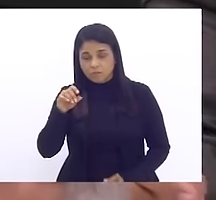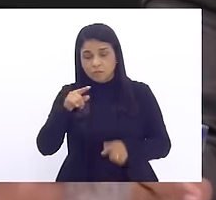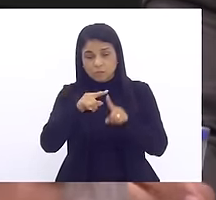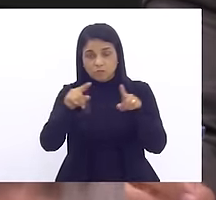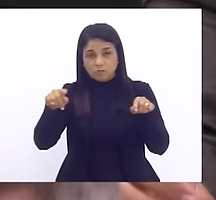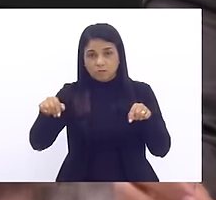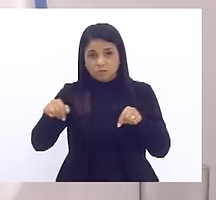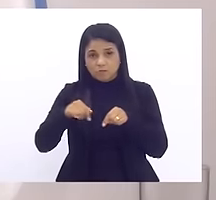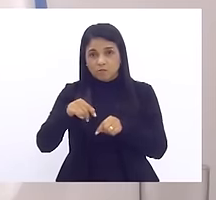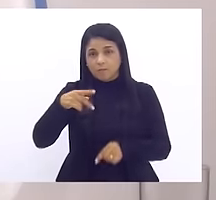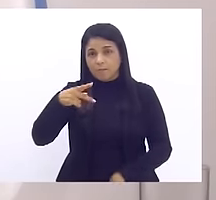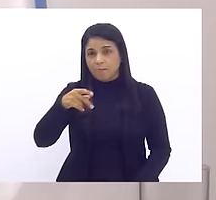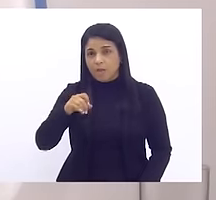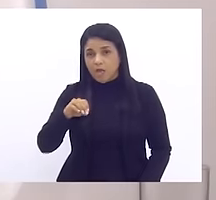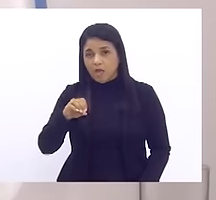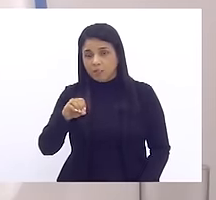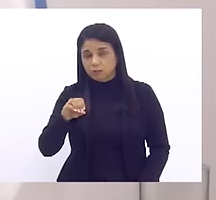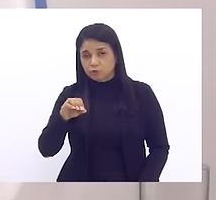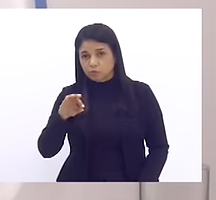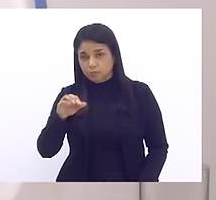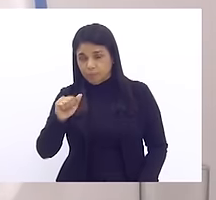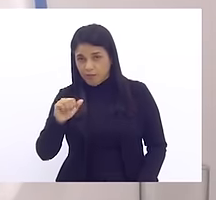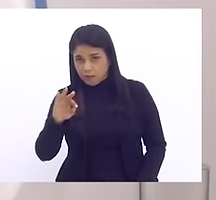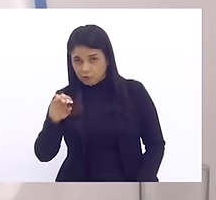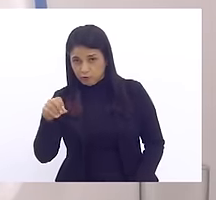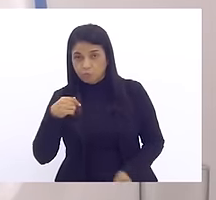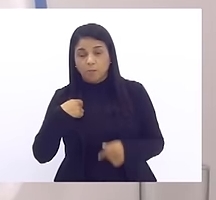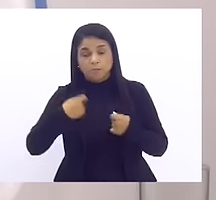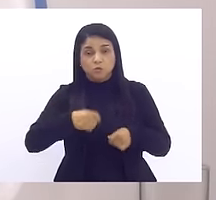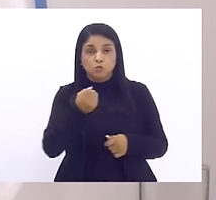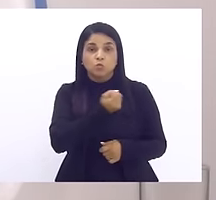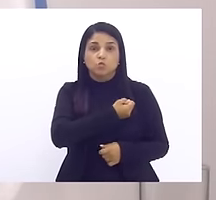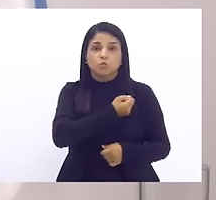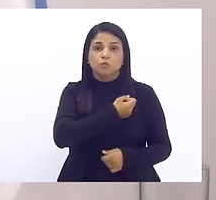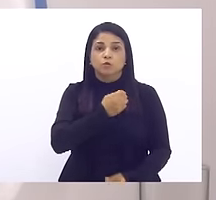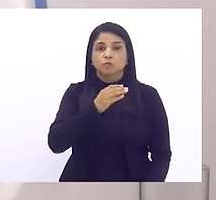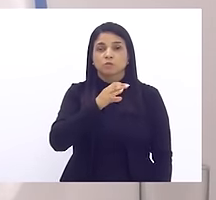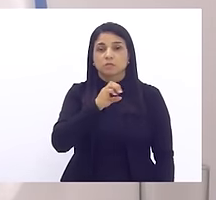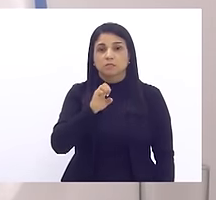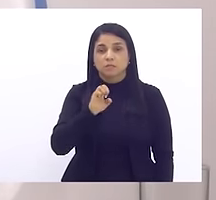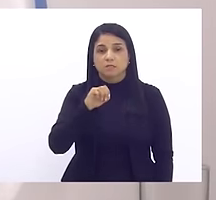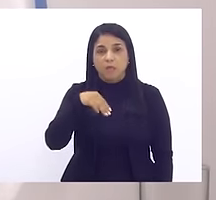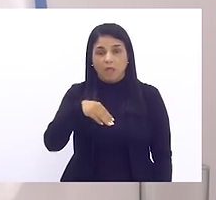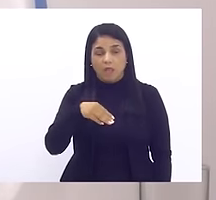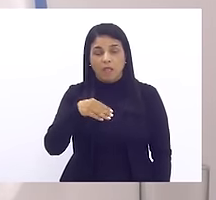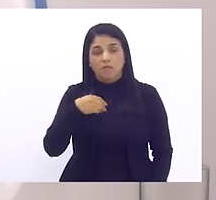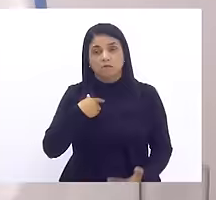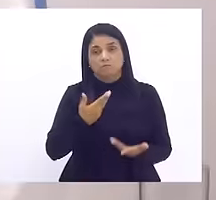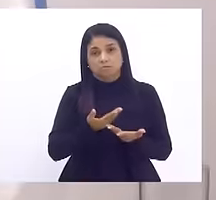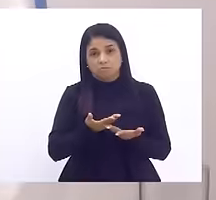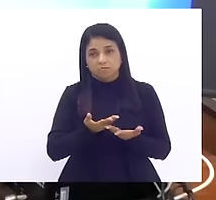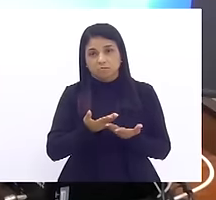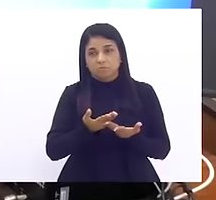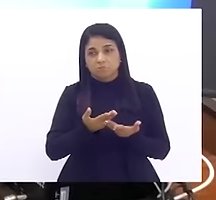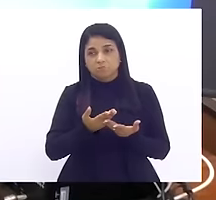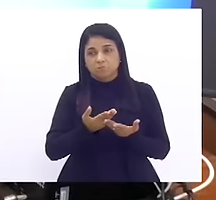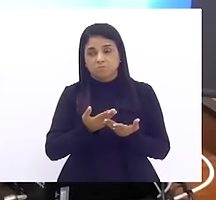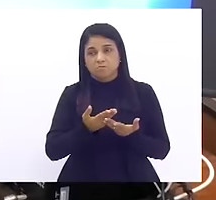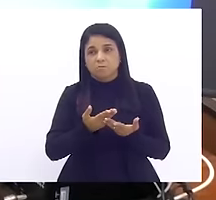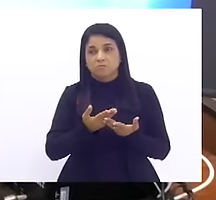eu preciso do número do c agora porque senão depois eles vão abrir um seio quando acabar a audiência eles abrem